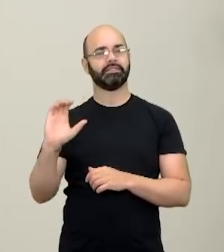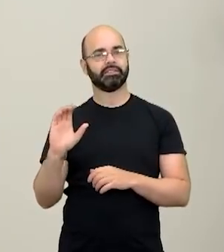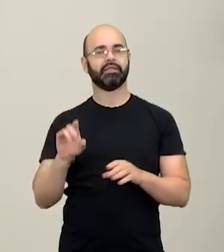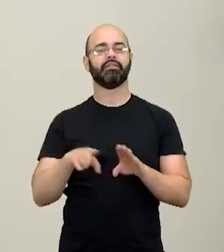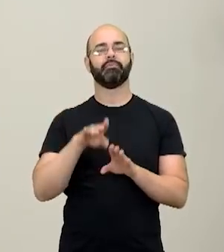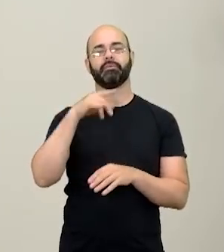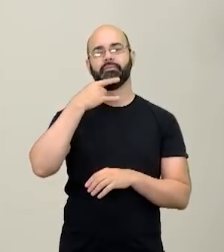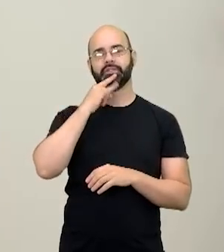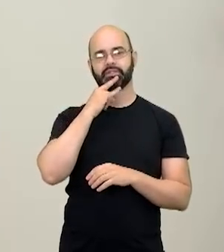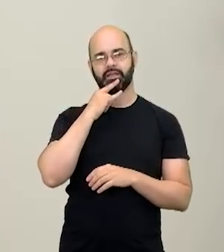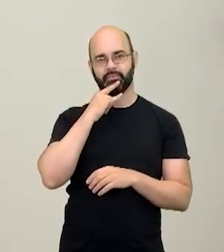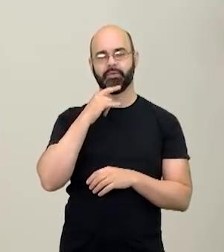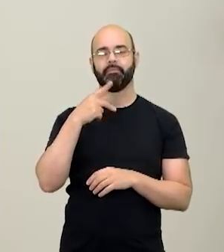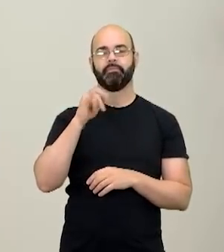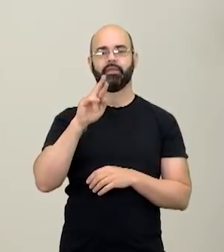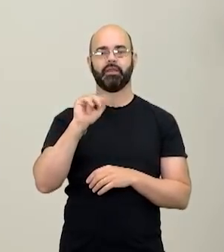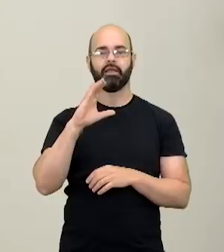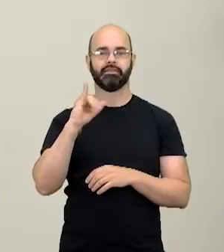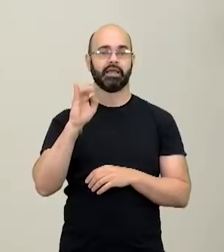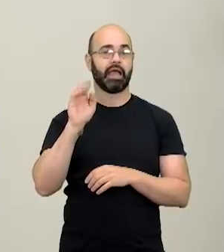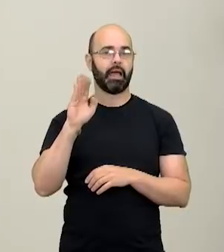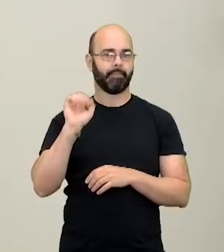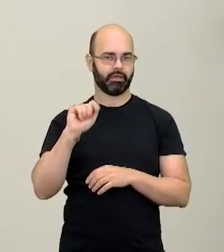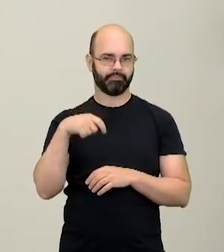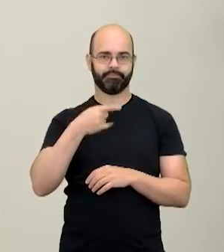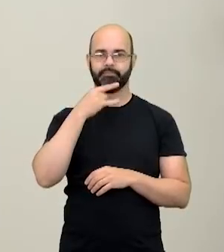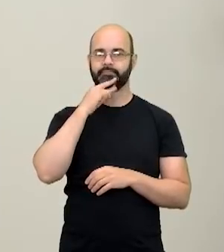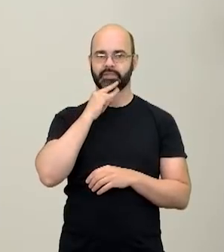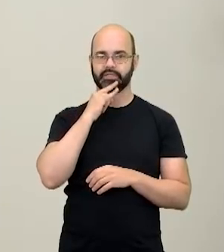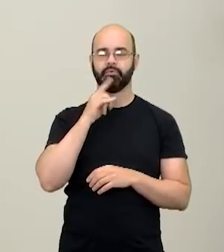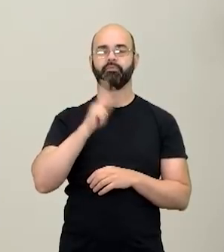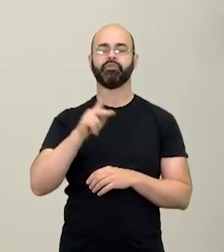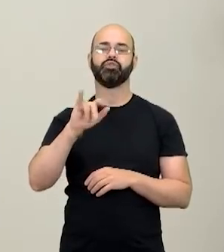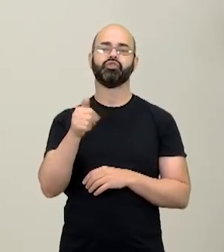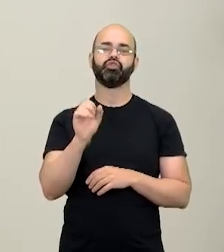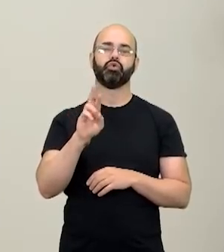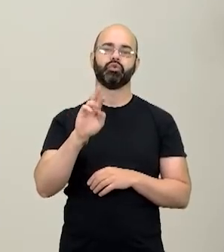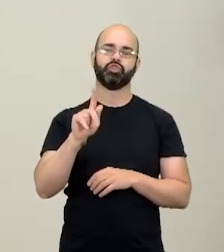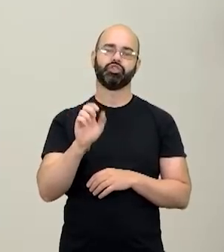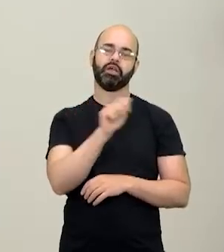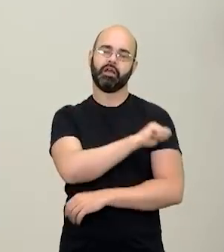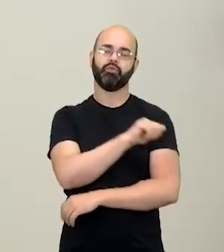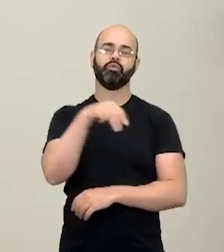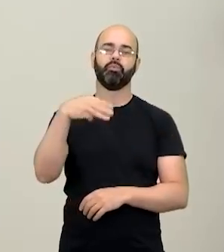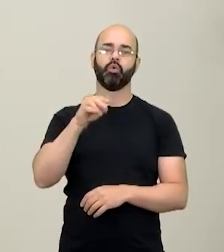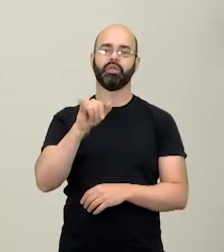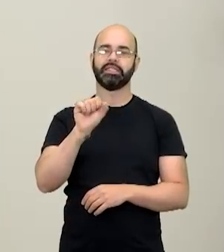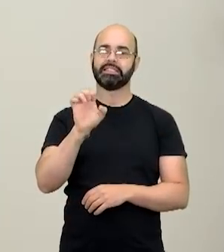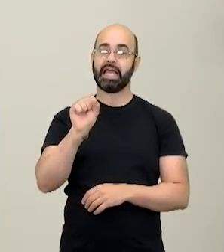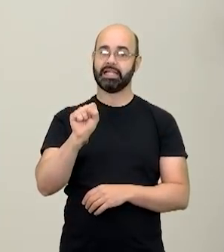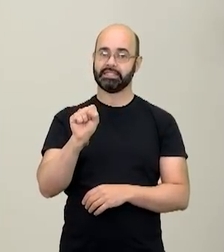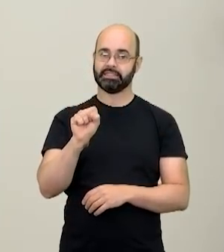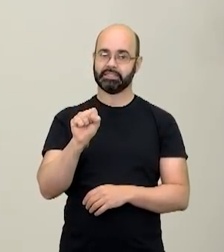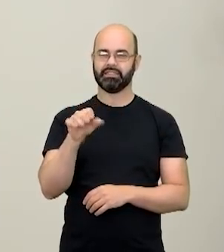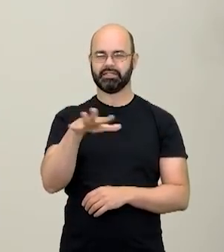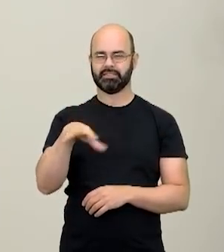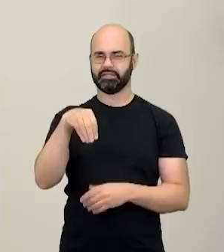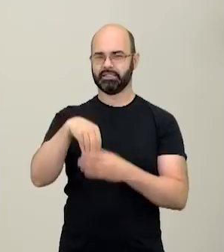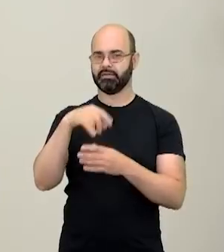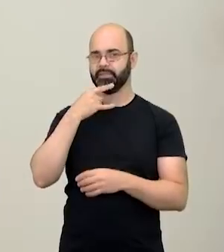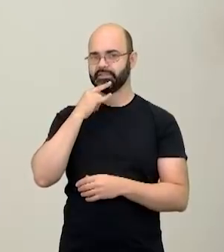o de Piracicaba, que é o professor Jorge aqui, com o aluno Moisés, né? Da região de